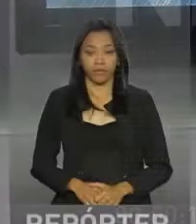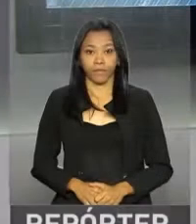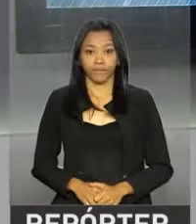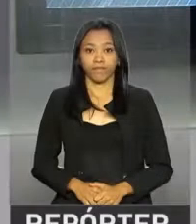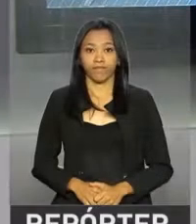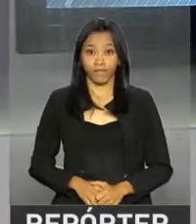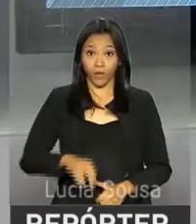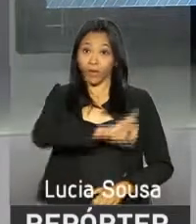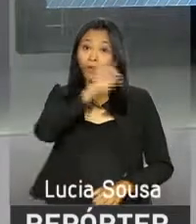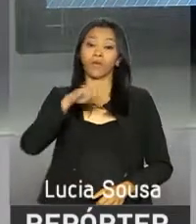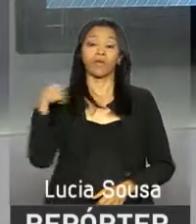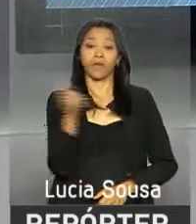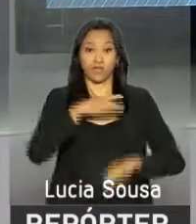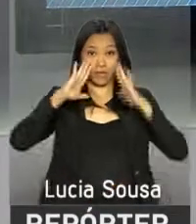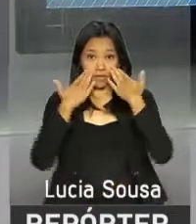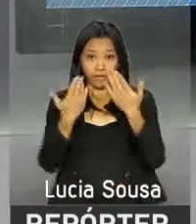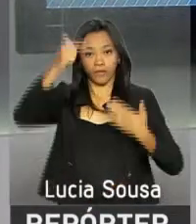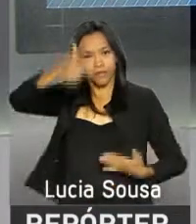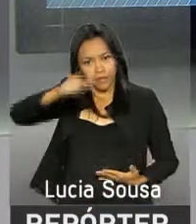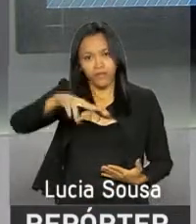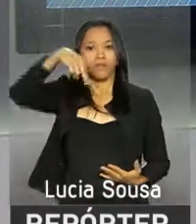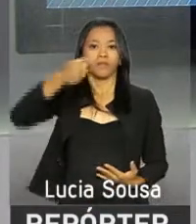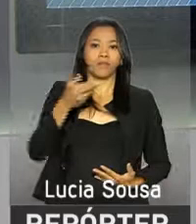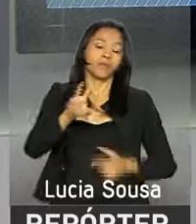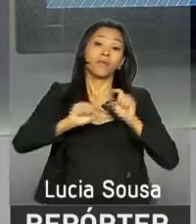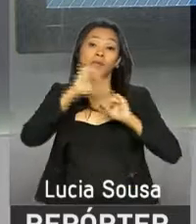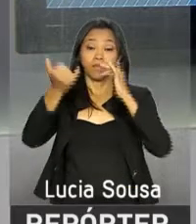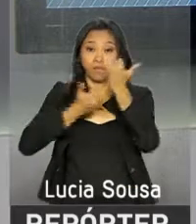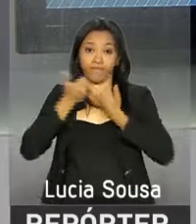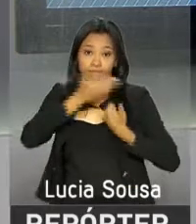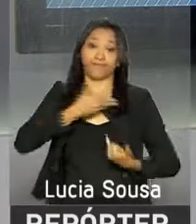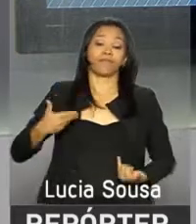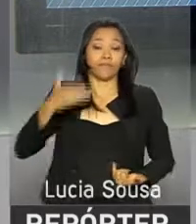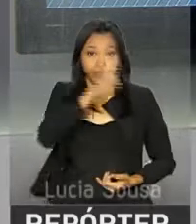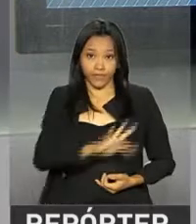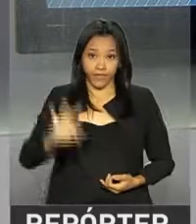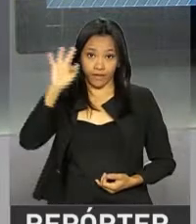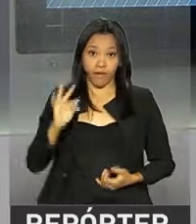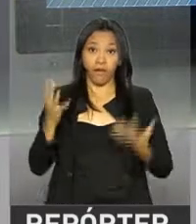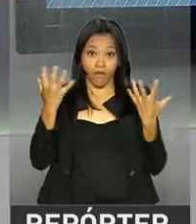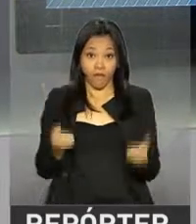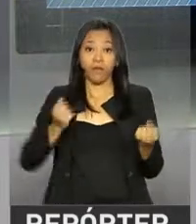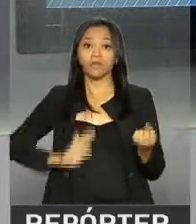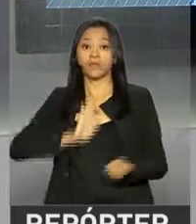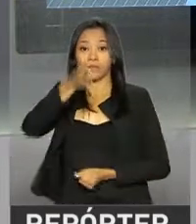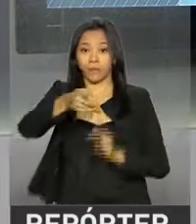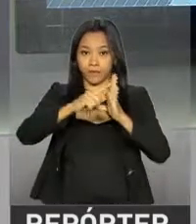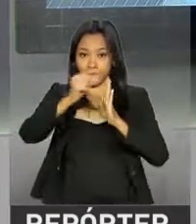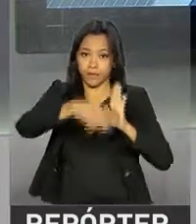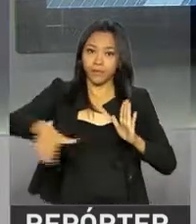o la no ar mais uma edição do repórter nbr com as notícias do governo federal e nós vamos até o palácio do planalto